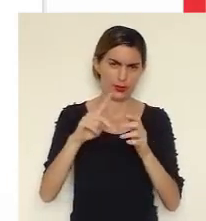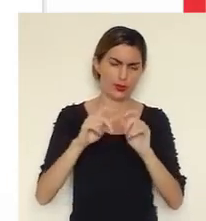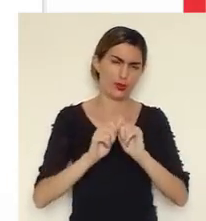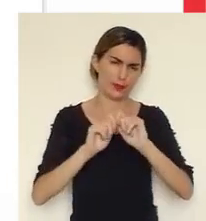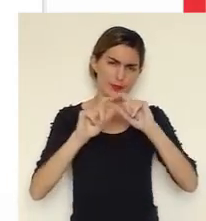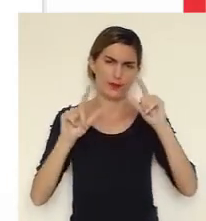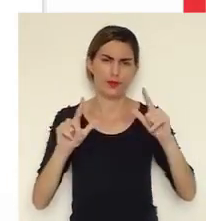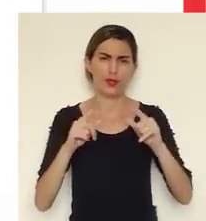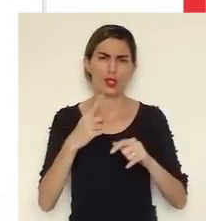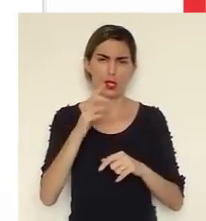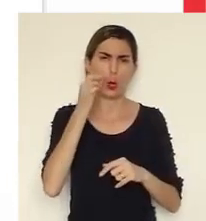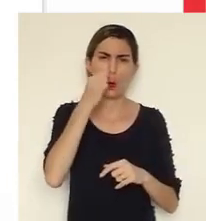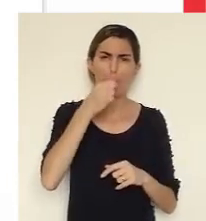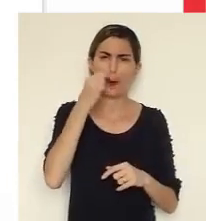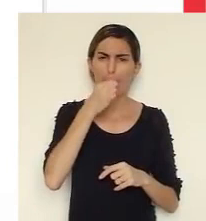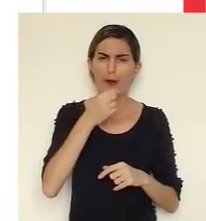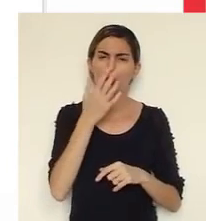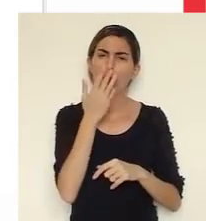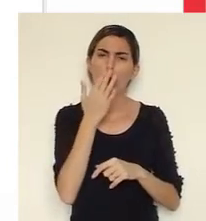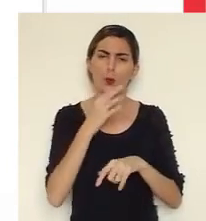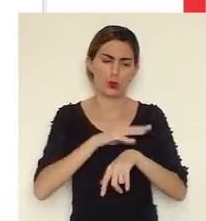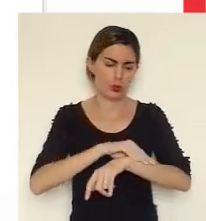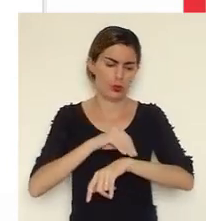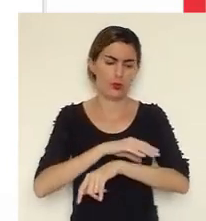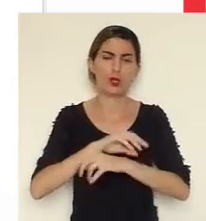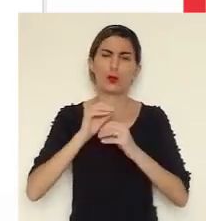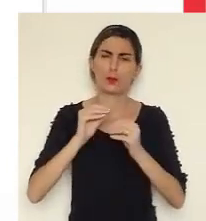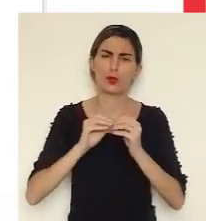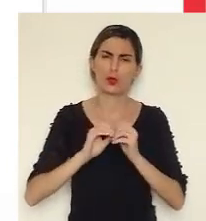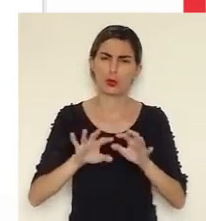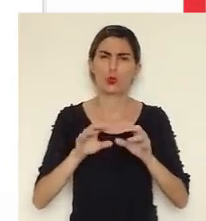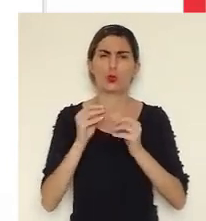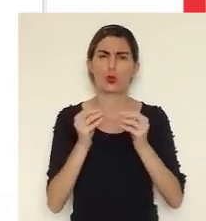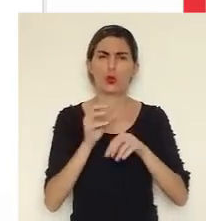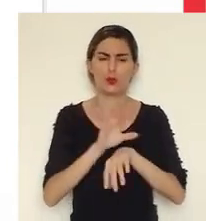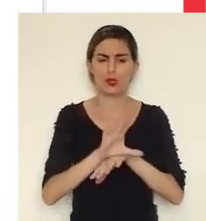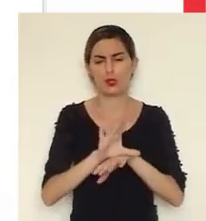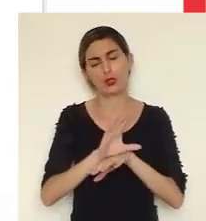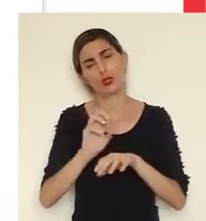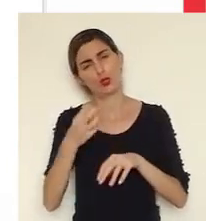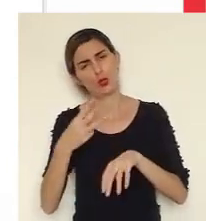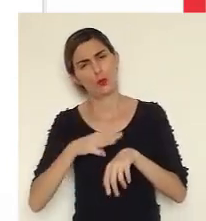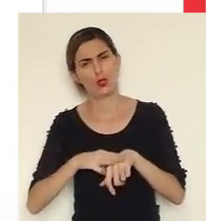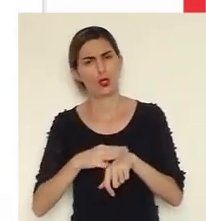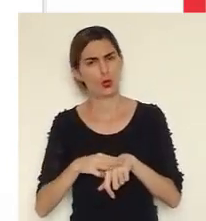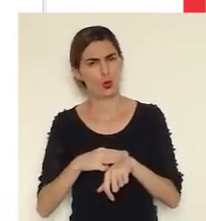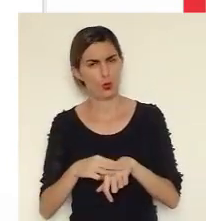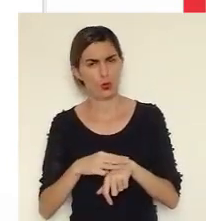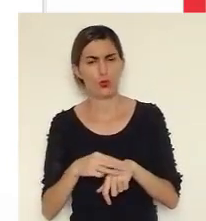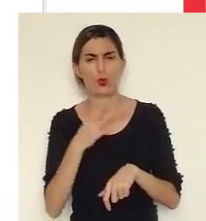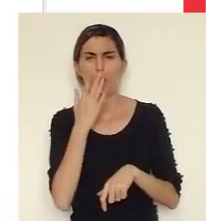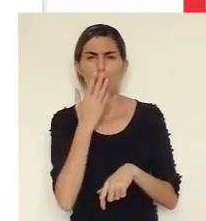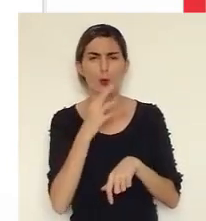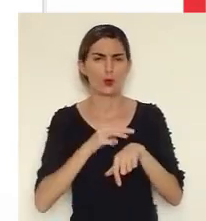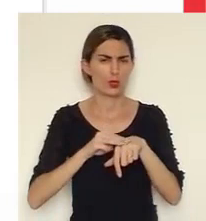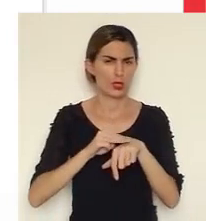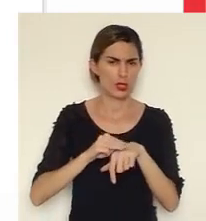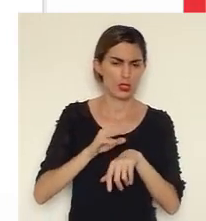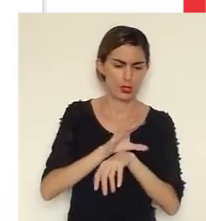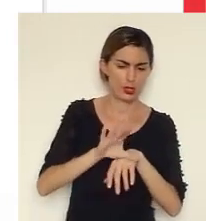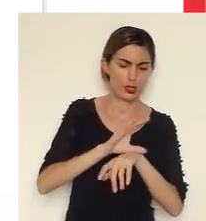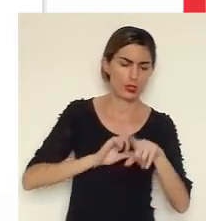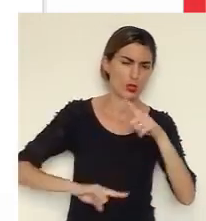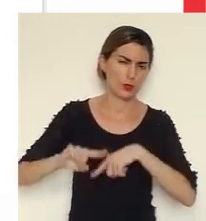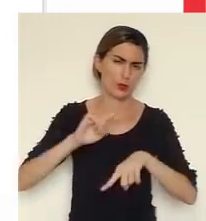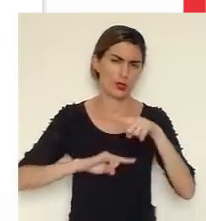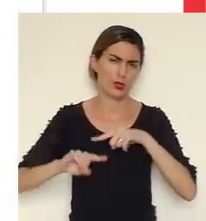está ilustrado, né, nos ratos a cor do pelo ele pode se manifestar-se como cinzenta ou castanha. A cor cinzenta ela é uma